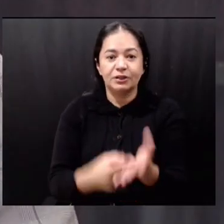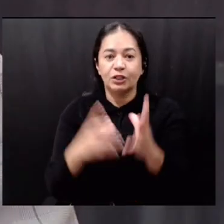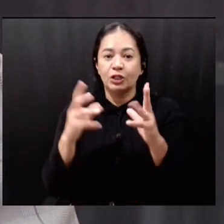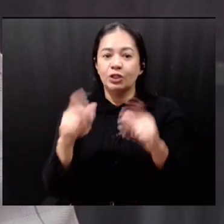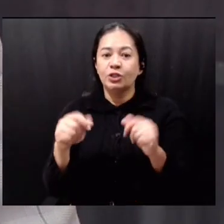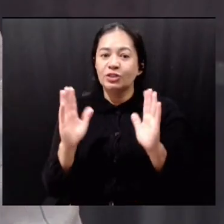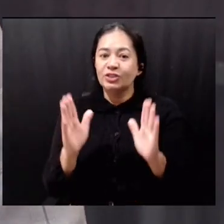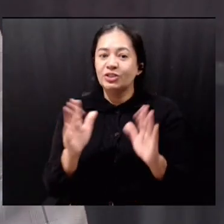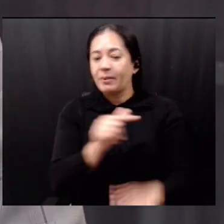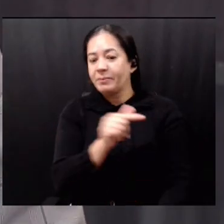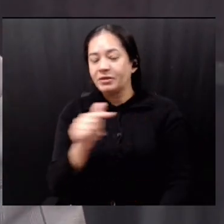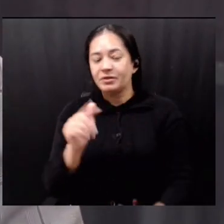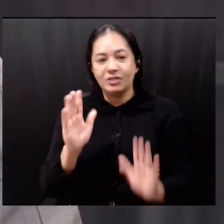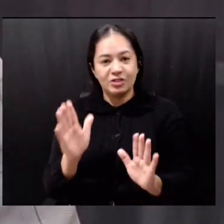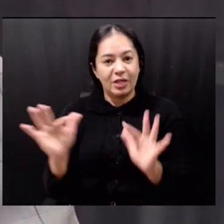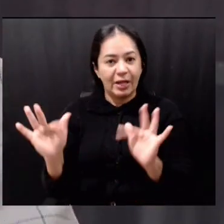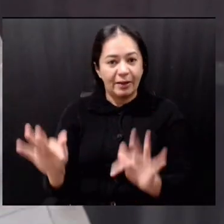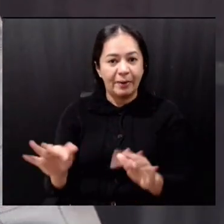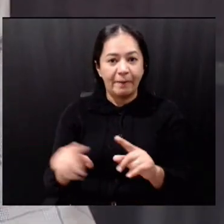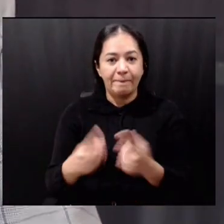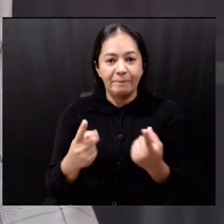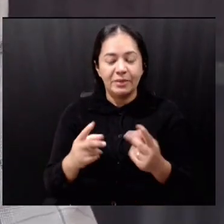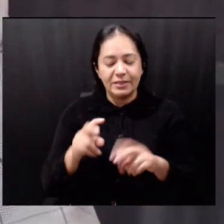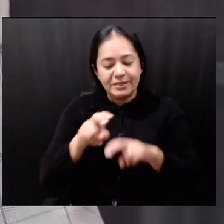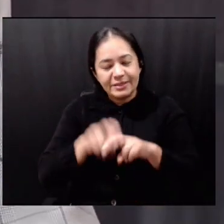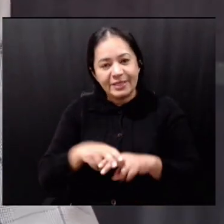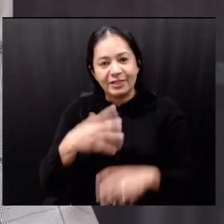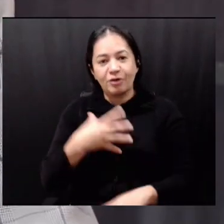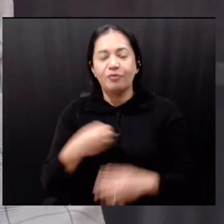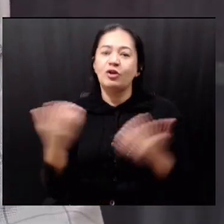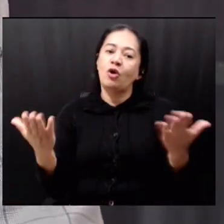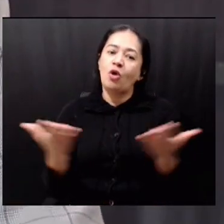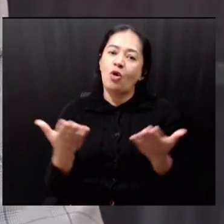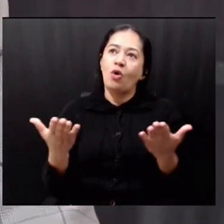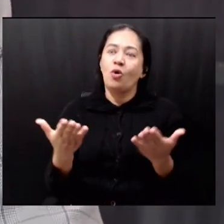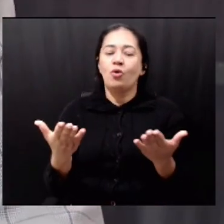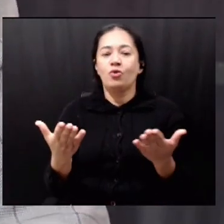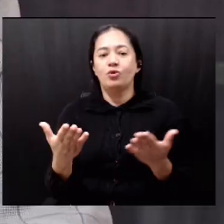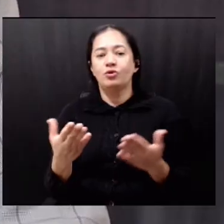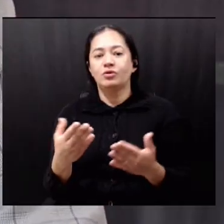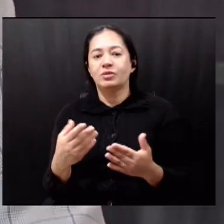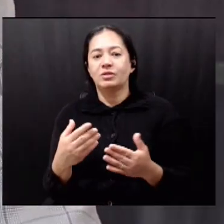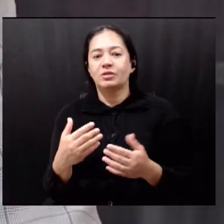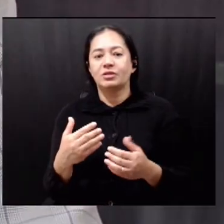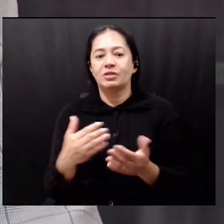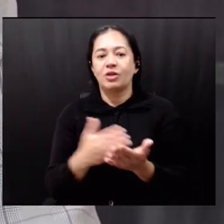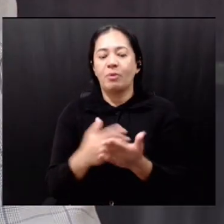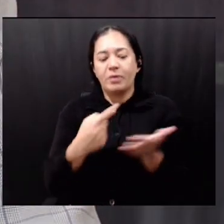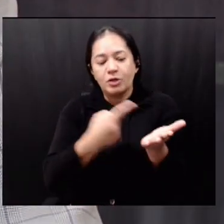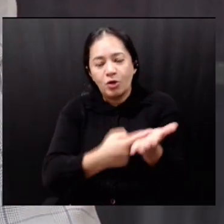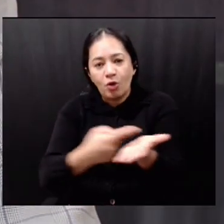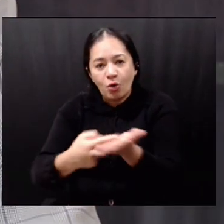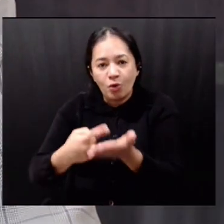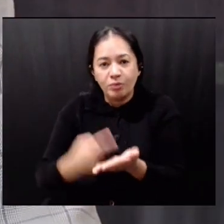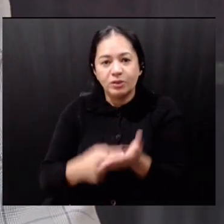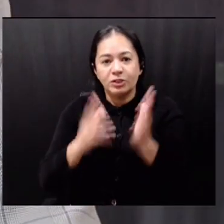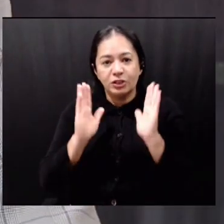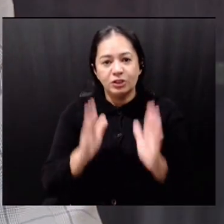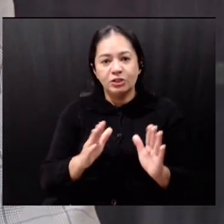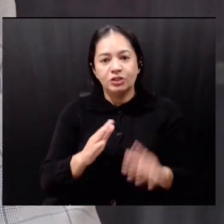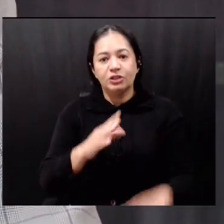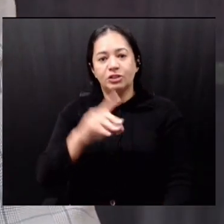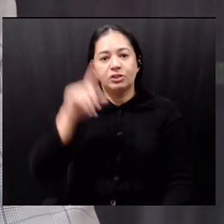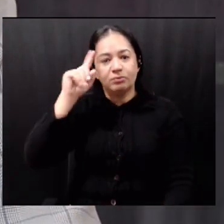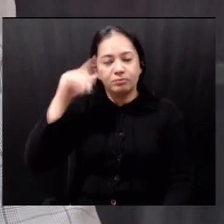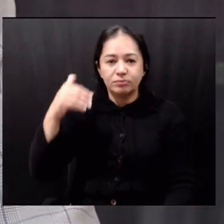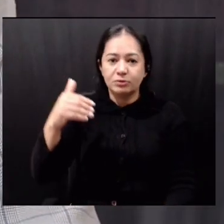de férias, mas assim, senta com seu filho hoje, né? Em algum momento ali, comece esses combinados, comece a aplicar essa rotina, coloque ali para